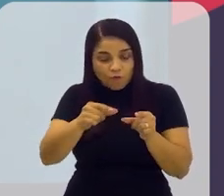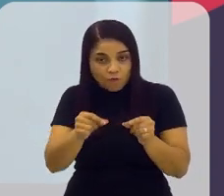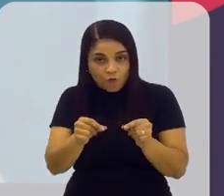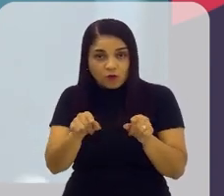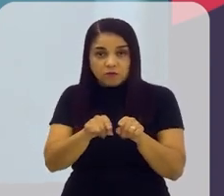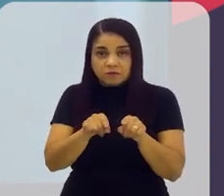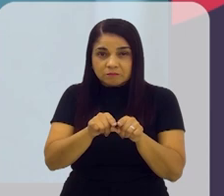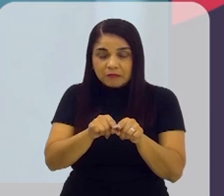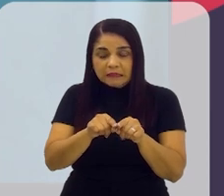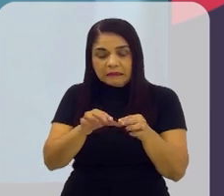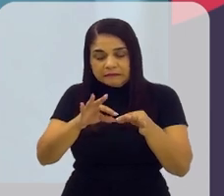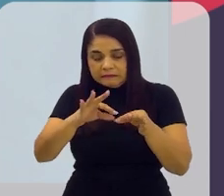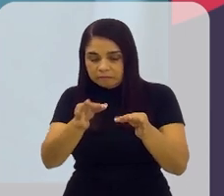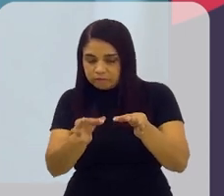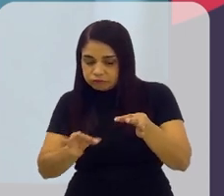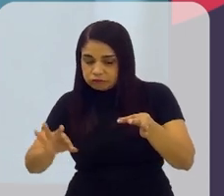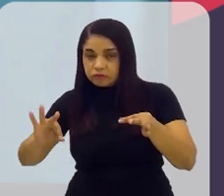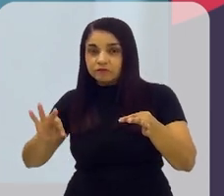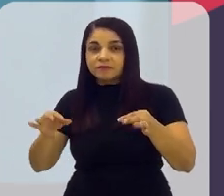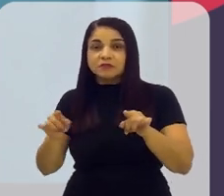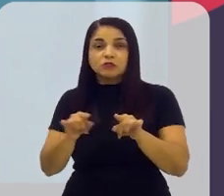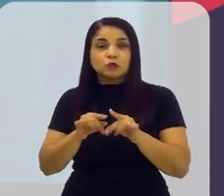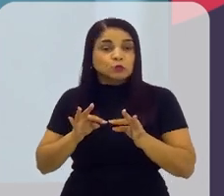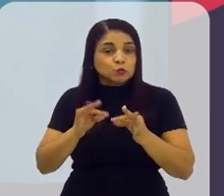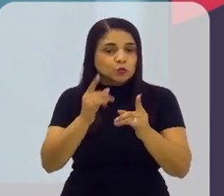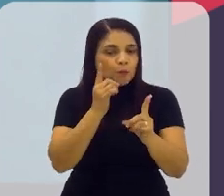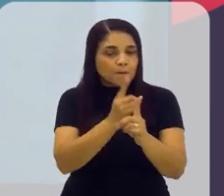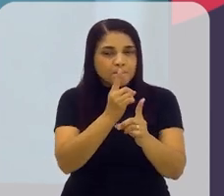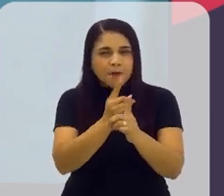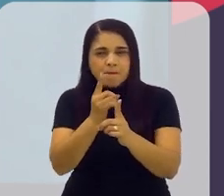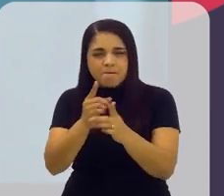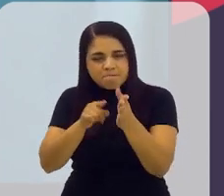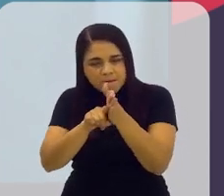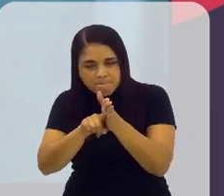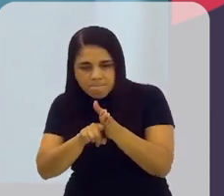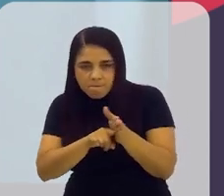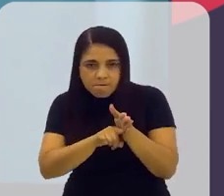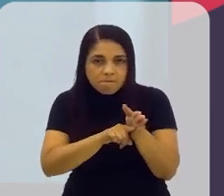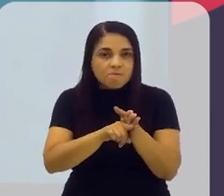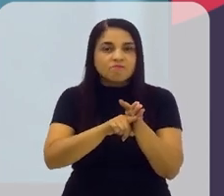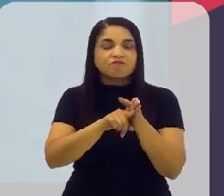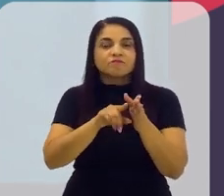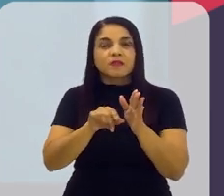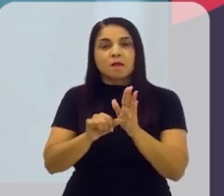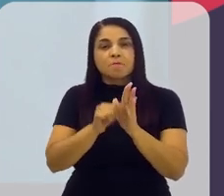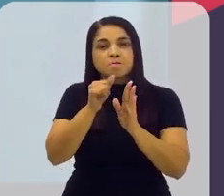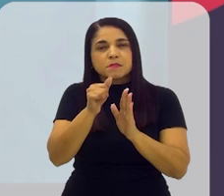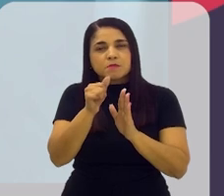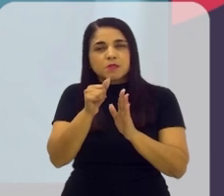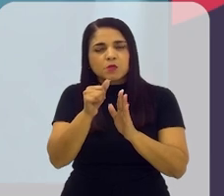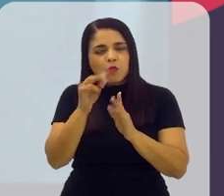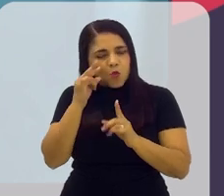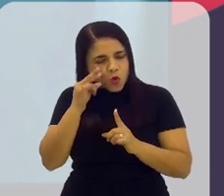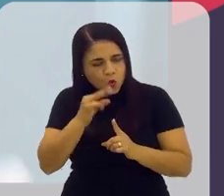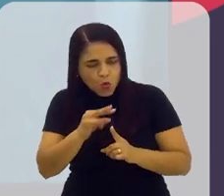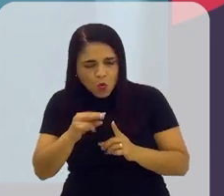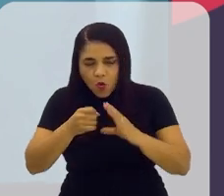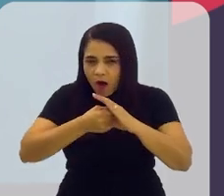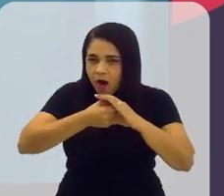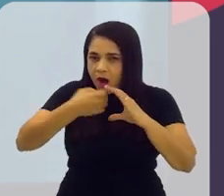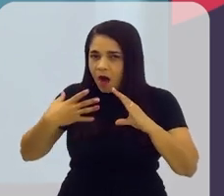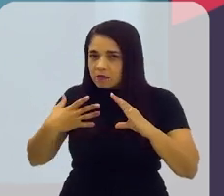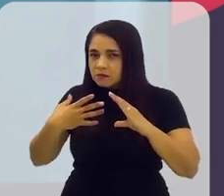a disposição dessas folhas no ramo. Tudo isso é levado em conta na hora da identificação. Então, a gente olhou